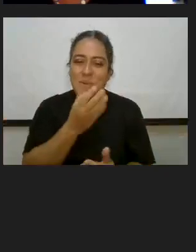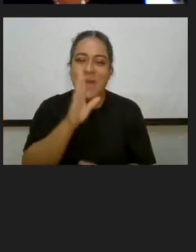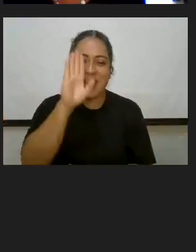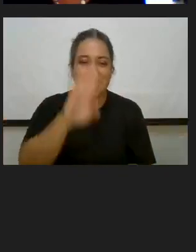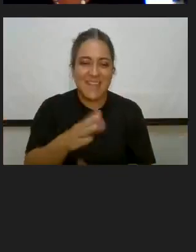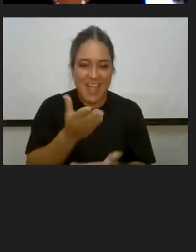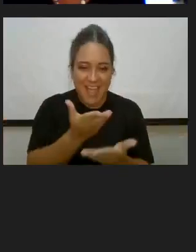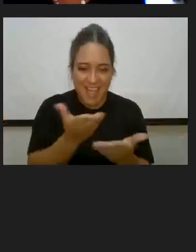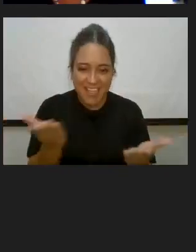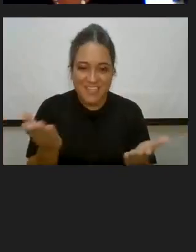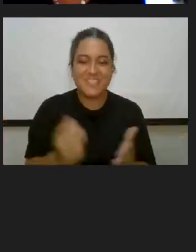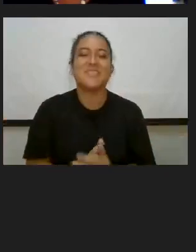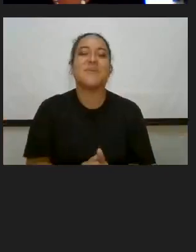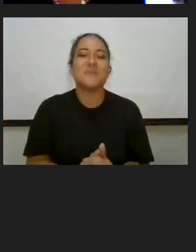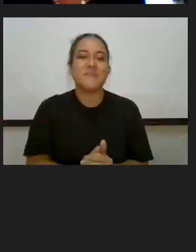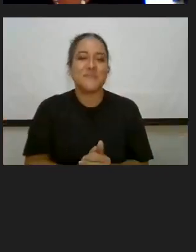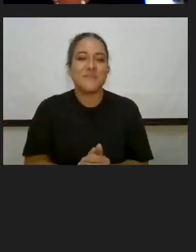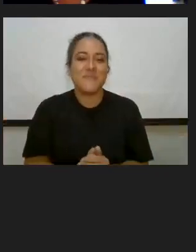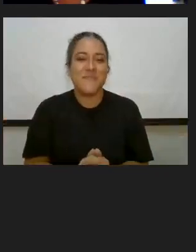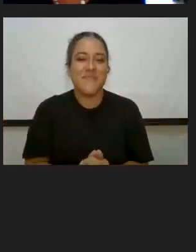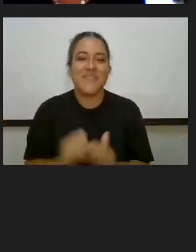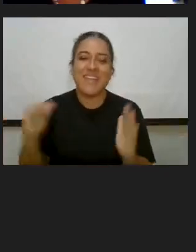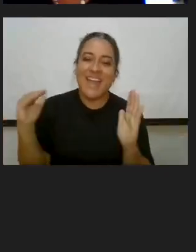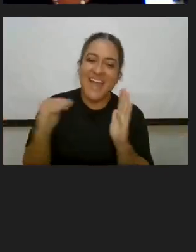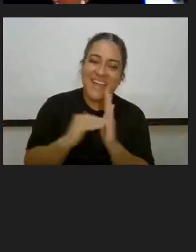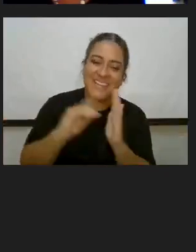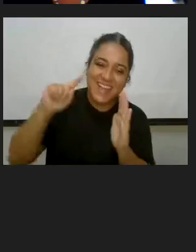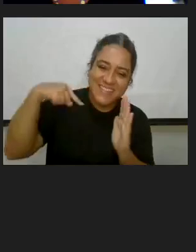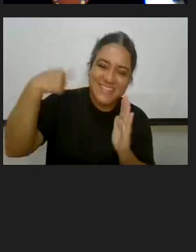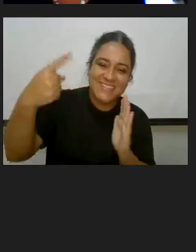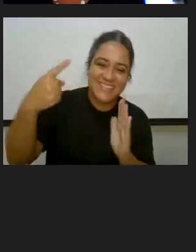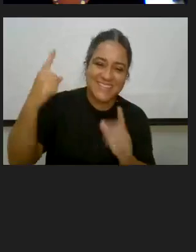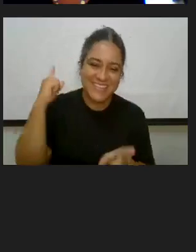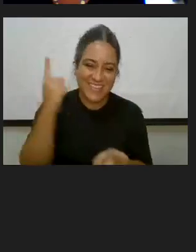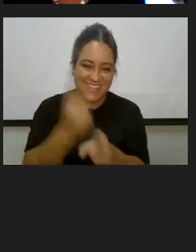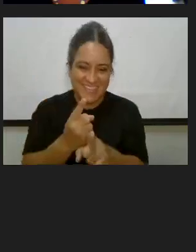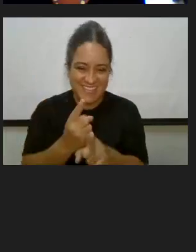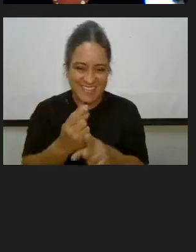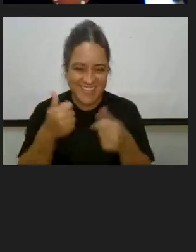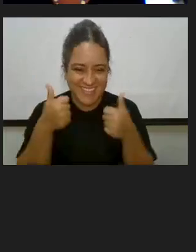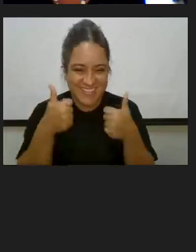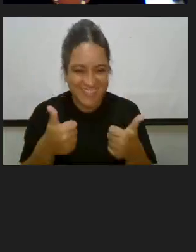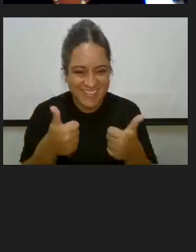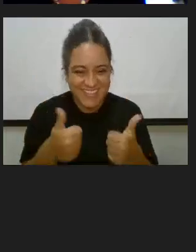e até os próximos capítulos.